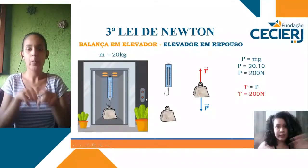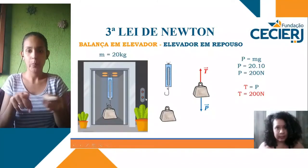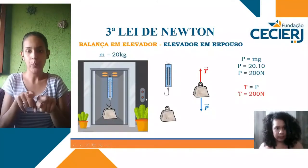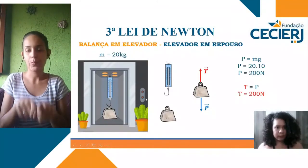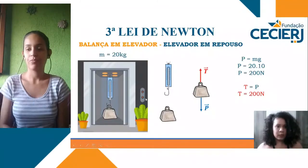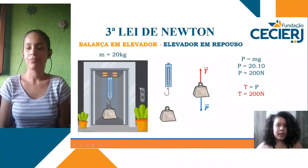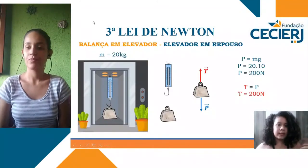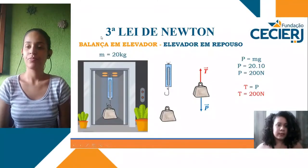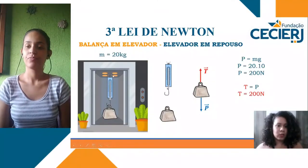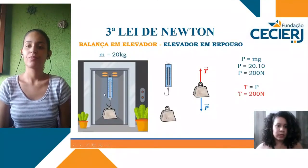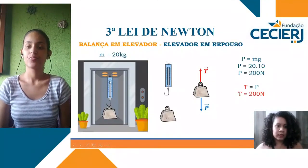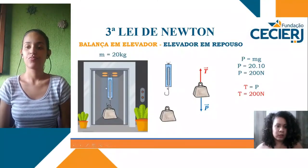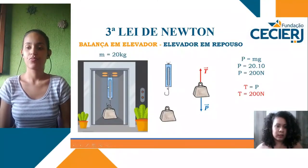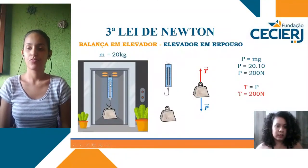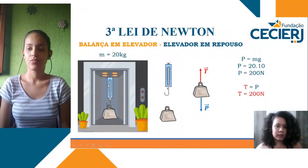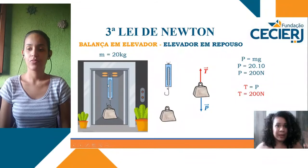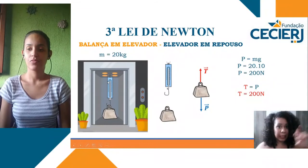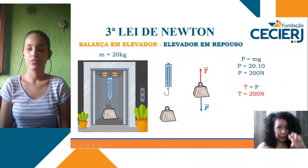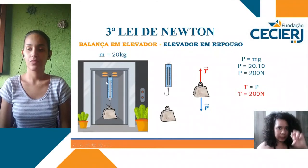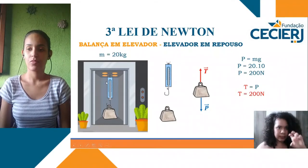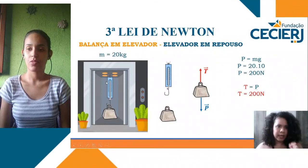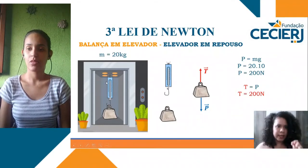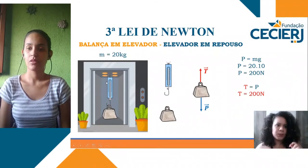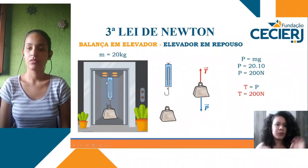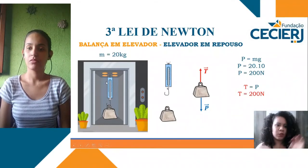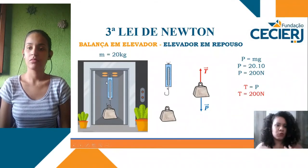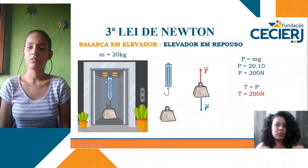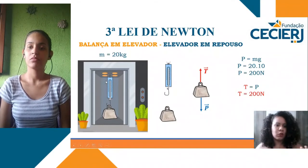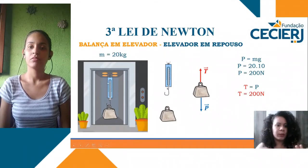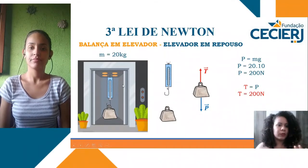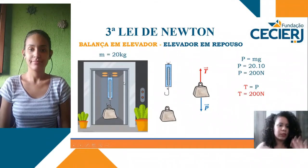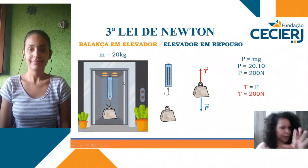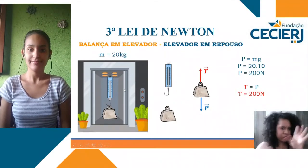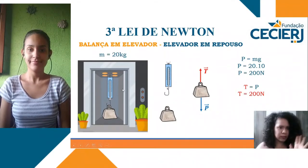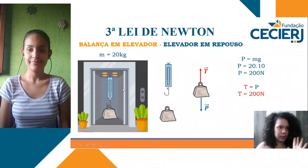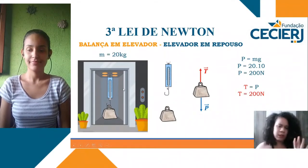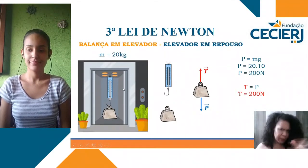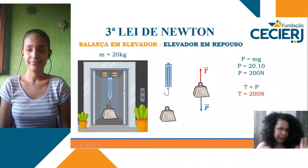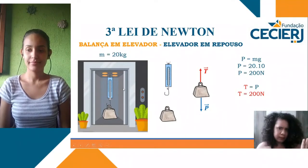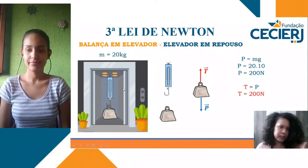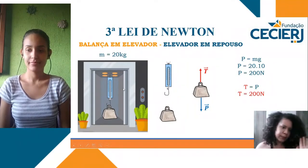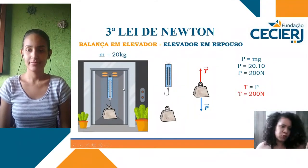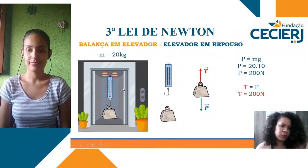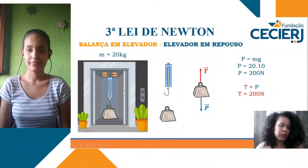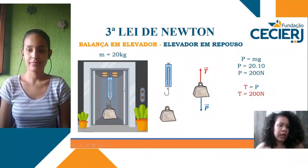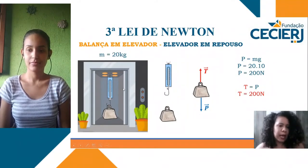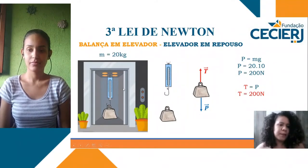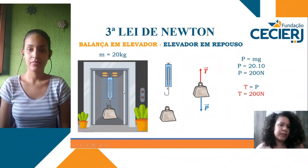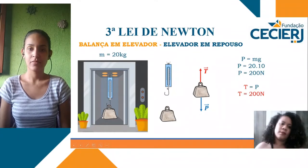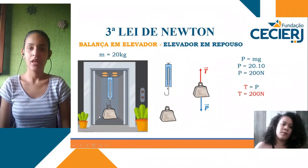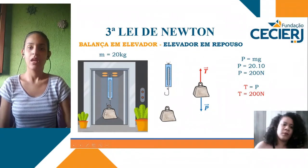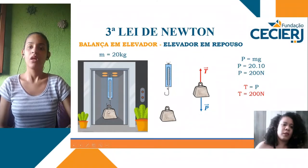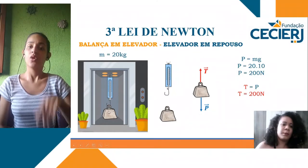que a gente vai começar? Essa nossa balança, entre aspas, que é o dinanômetro. Ele mede assim, ele é uma balança. Ele está medindo